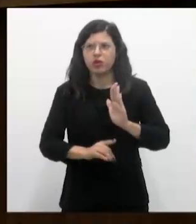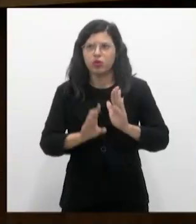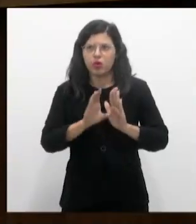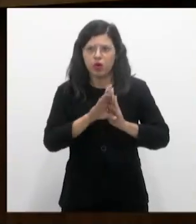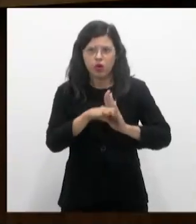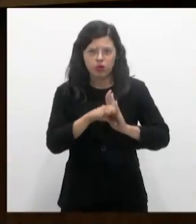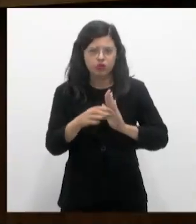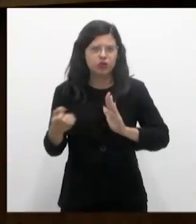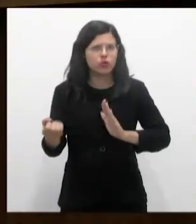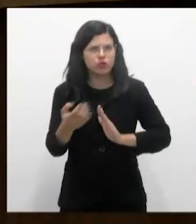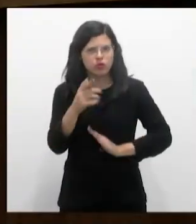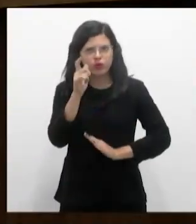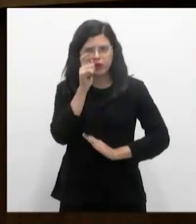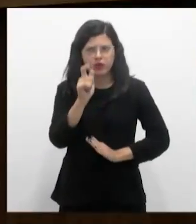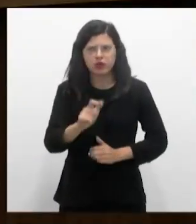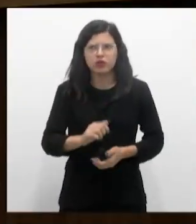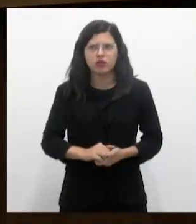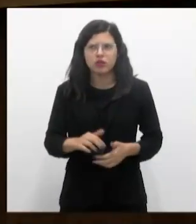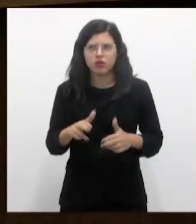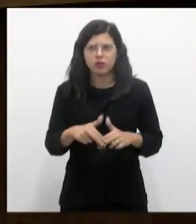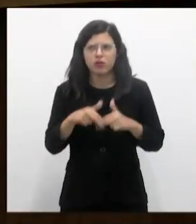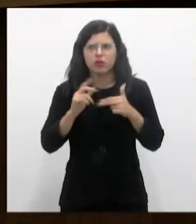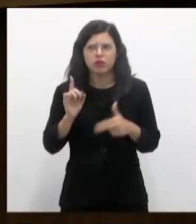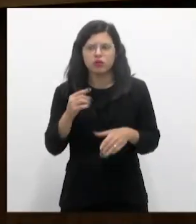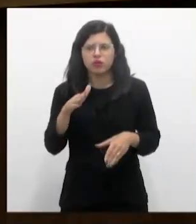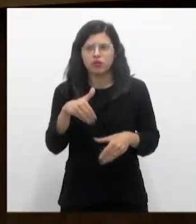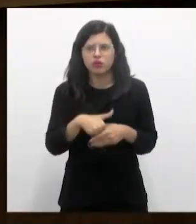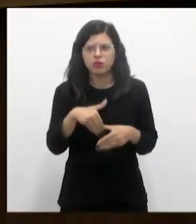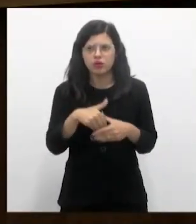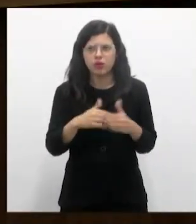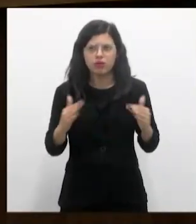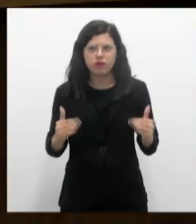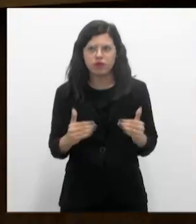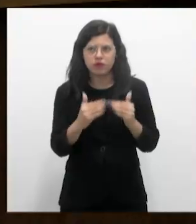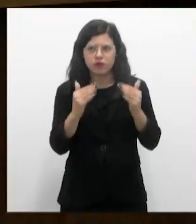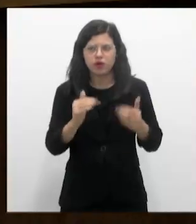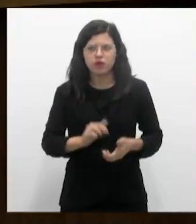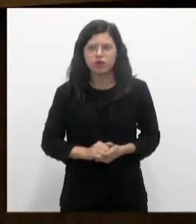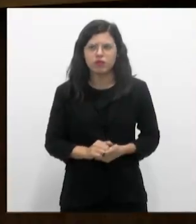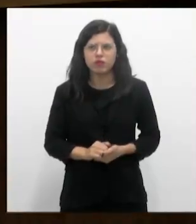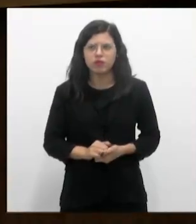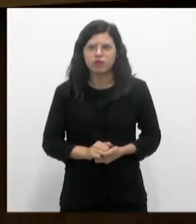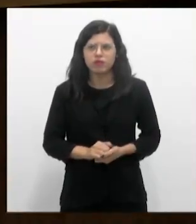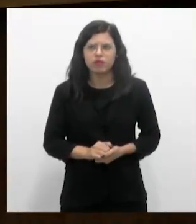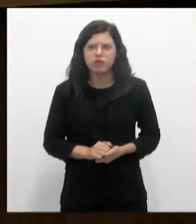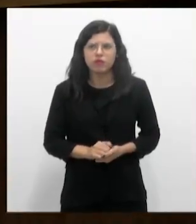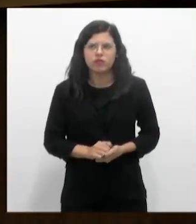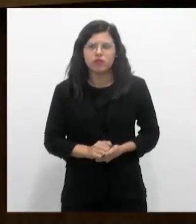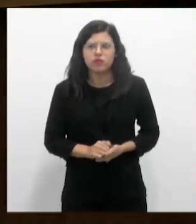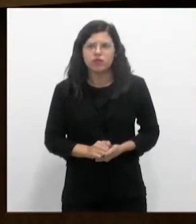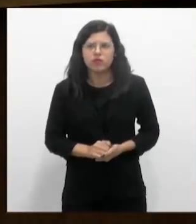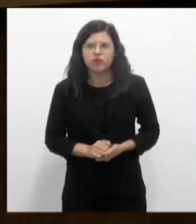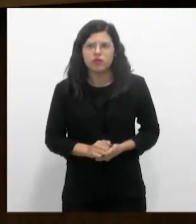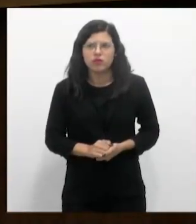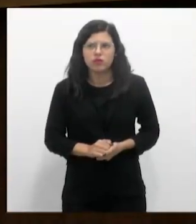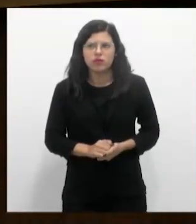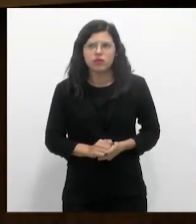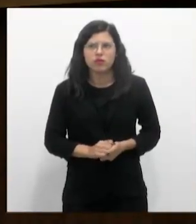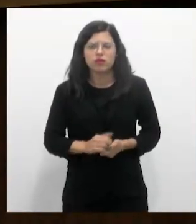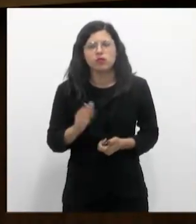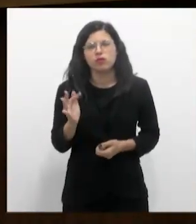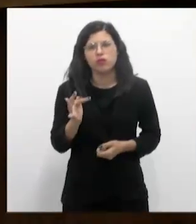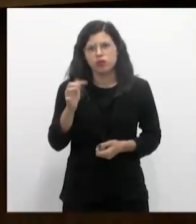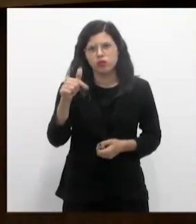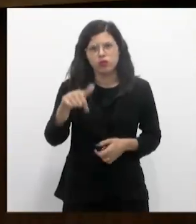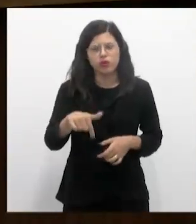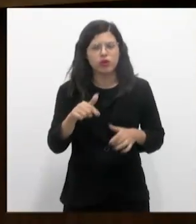novo, bastante interessante. Por isso, nós votamos favoravelmente e, em breve, aqui, a votação